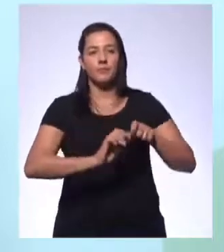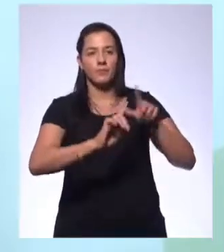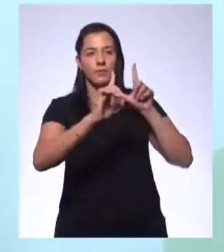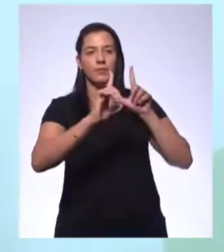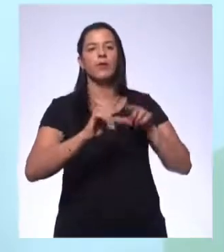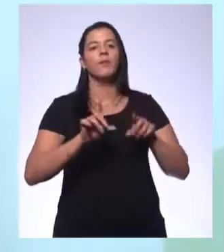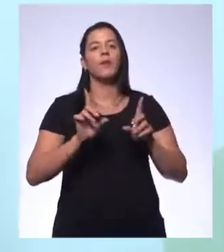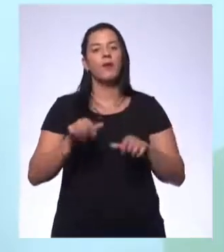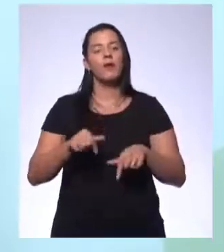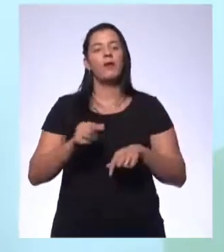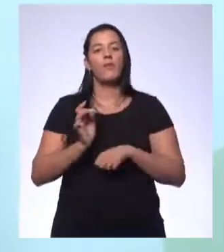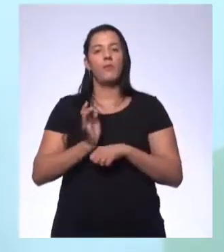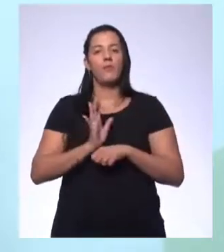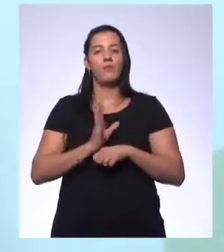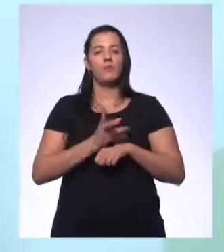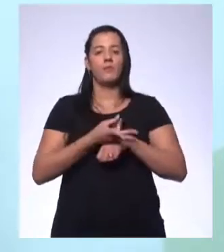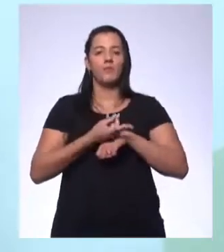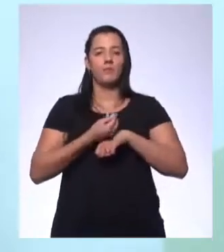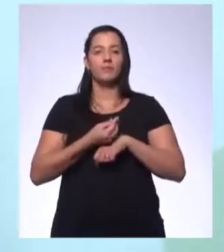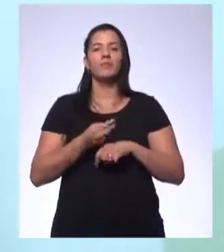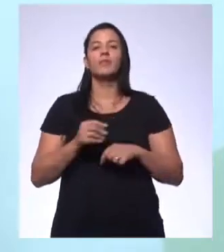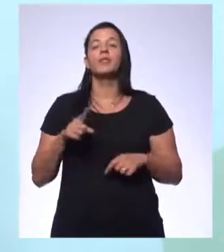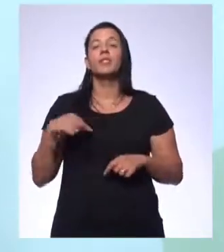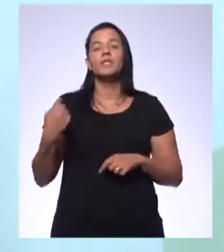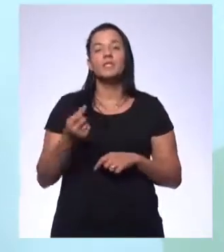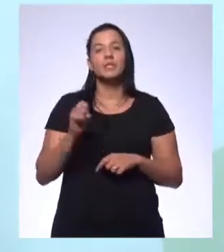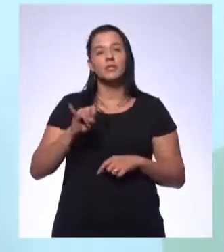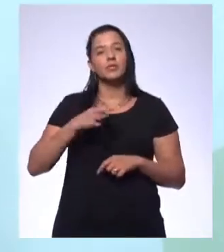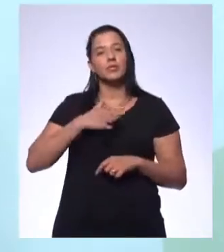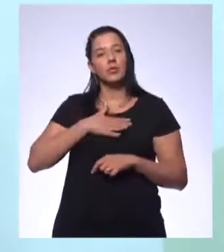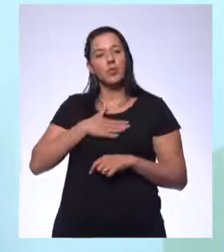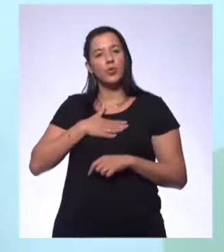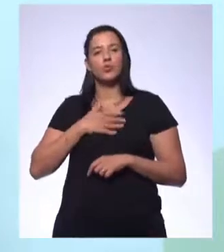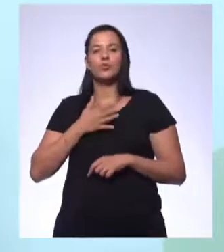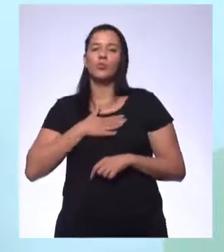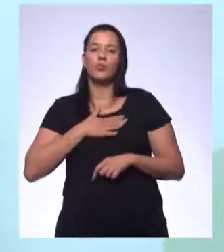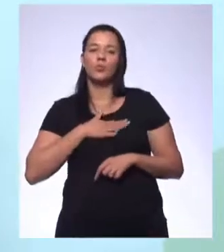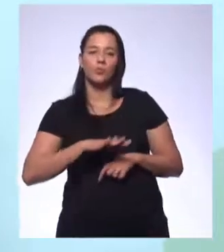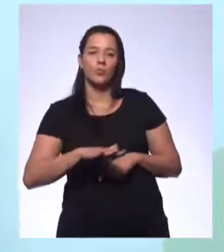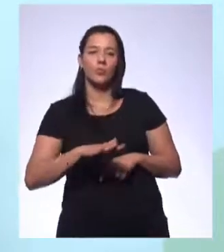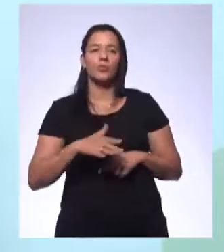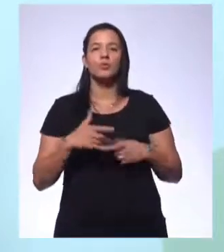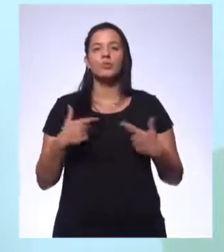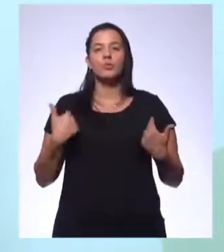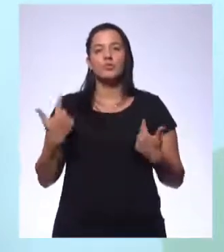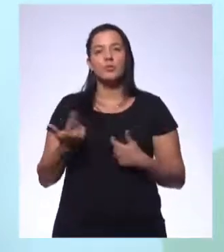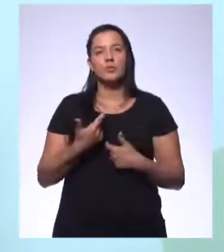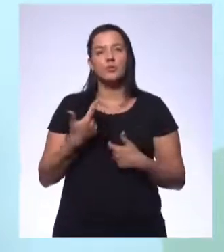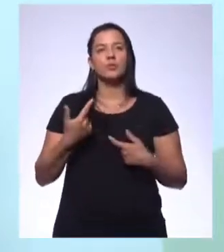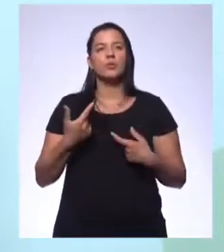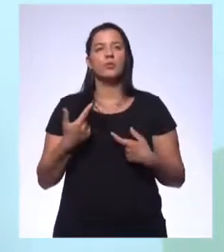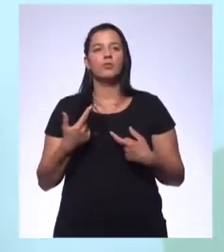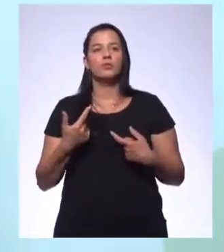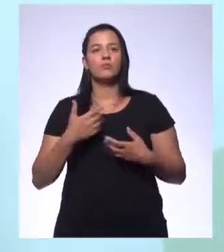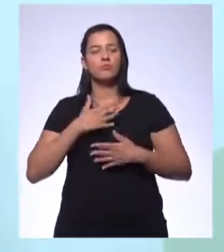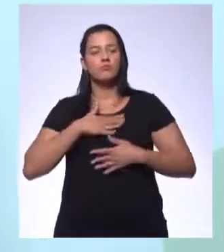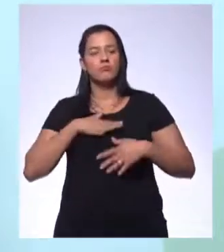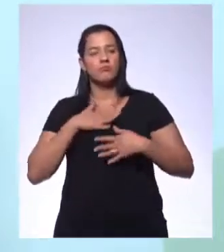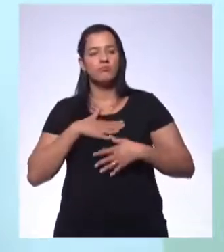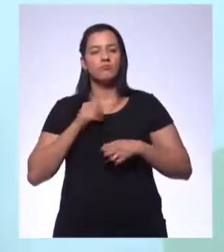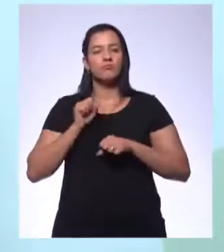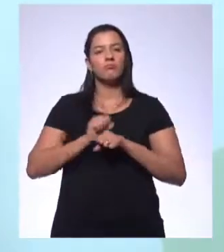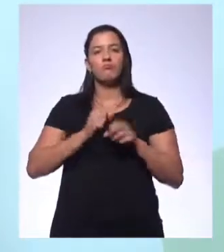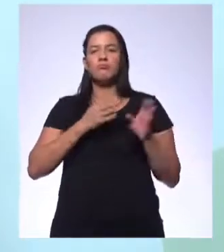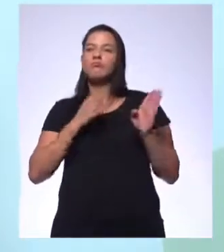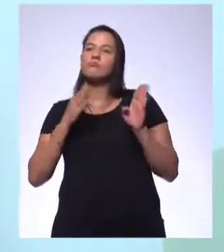também na outra aula, se a gente aprecia essa arte, se a gente para realmente para apreciar, ou se a